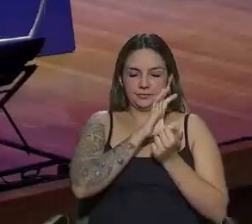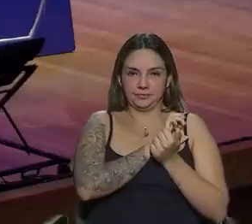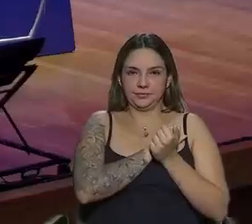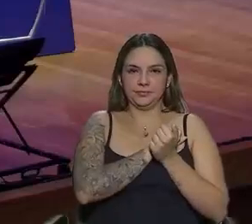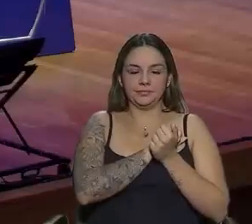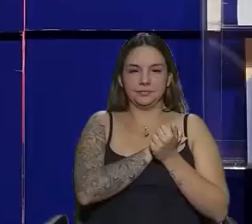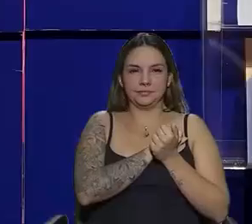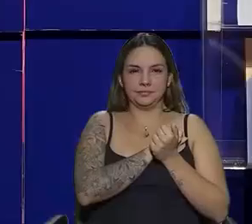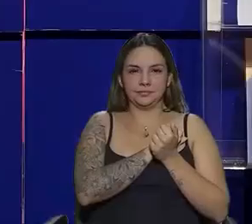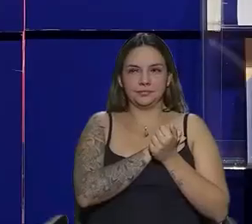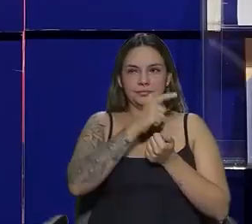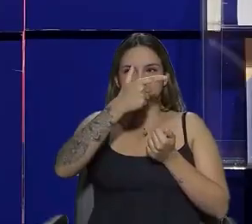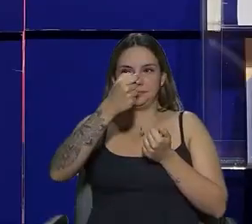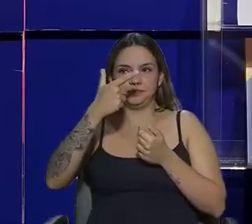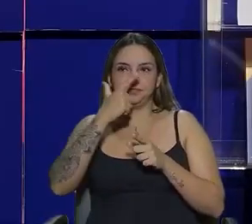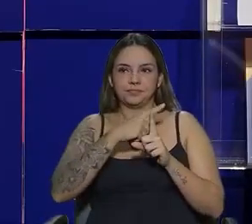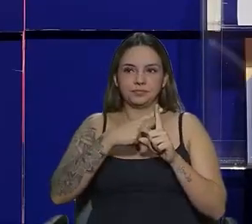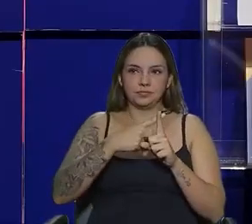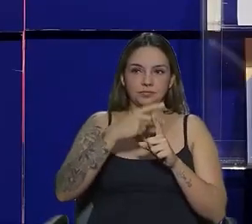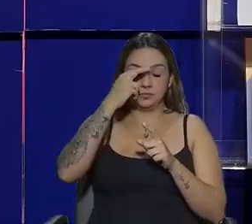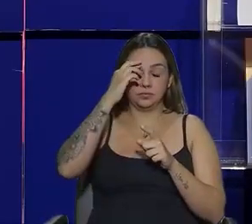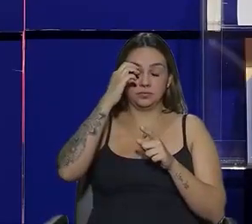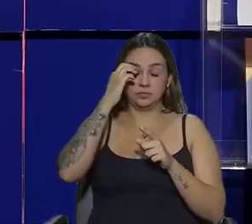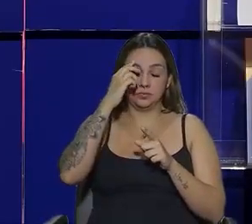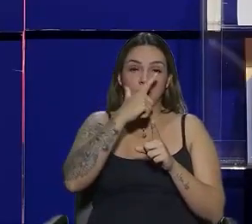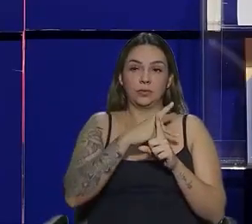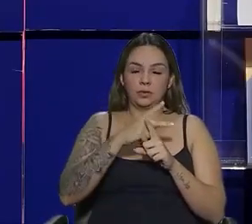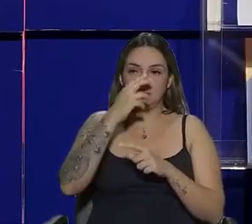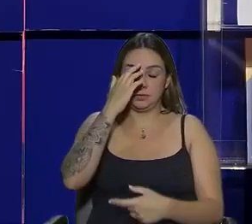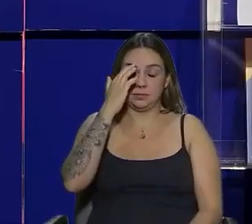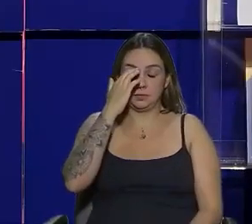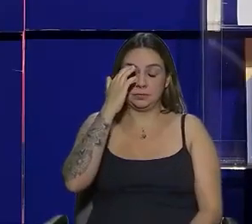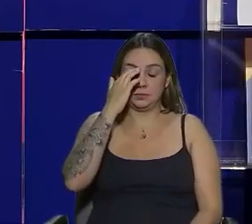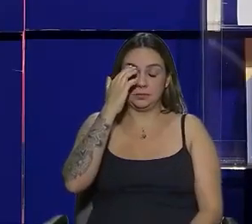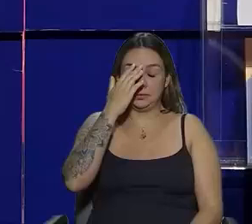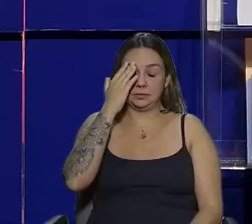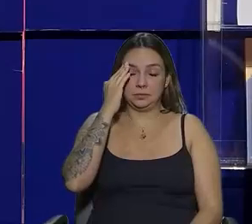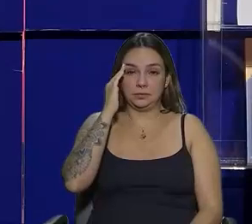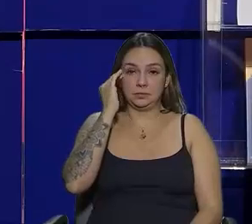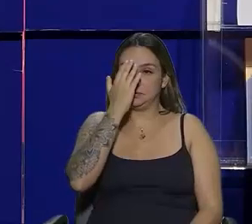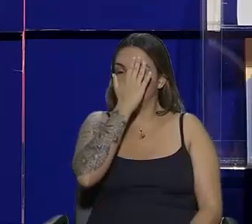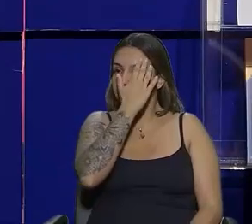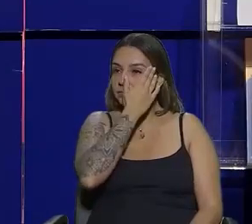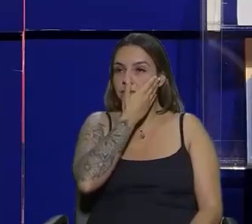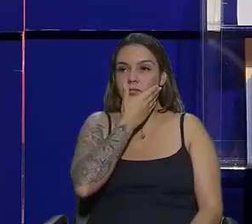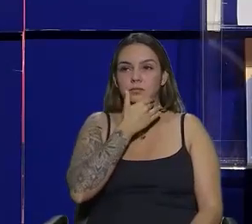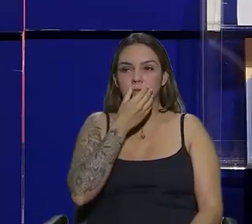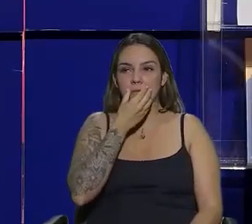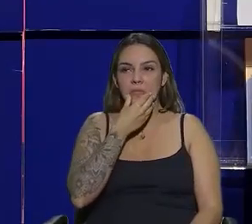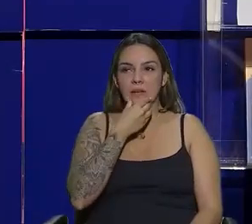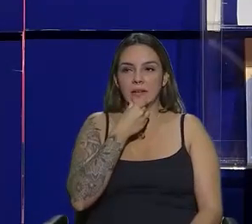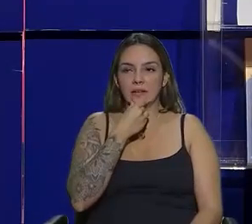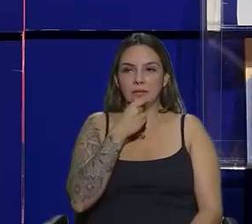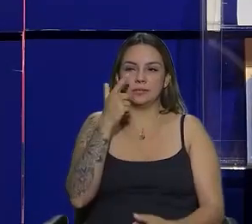romance, né, que em 2020 ganhou o prêmio Cidade de Manaus. Isso, né? Publicado em 2021. 2021.